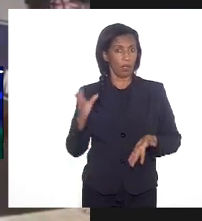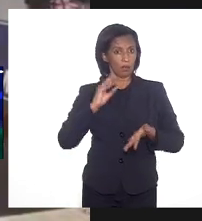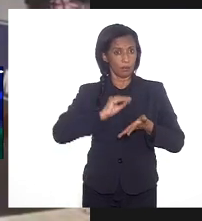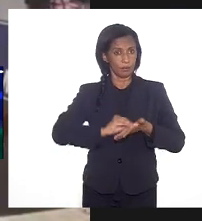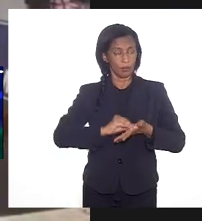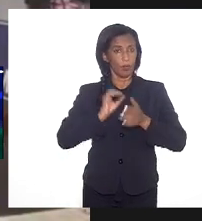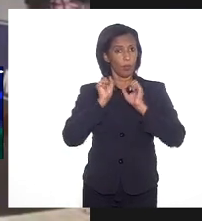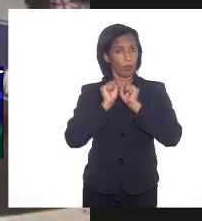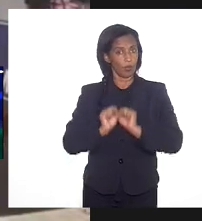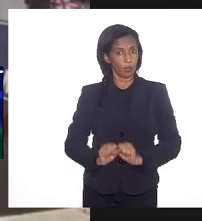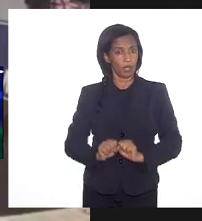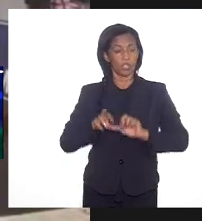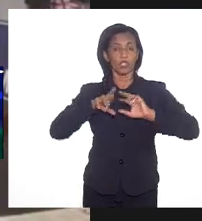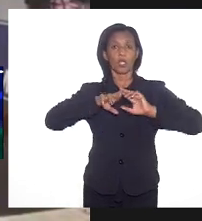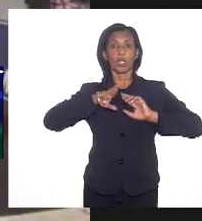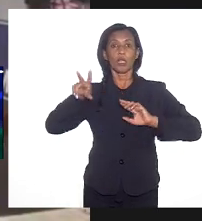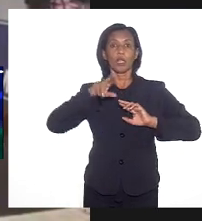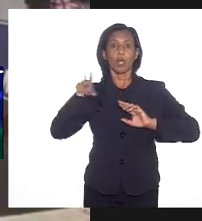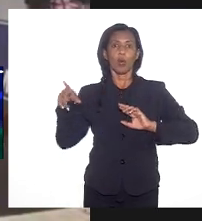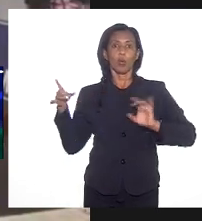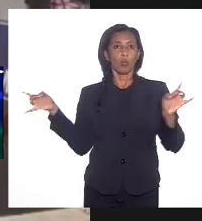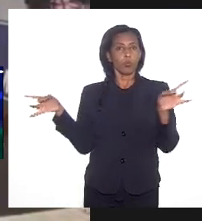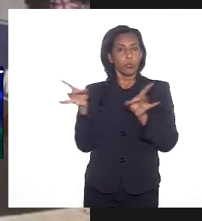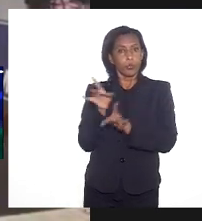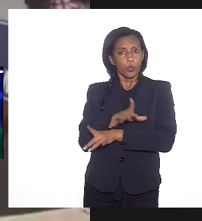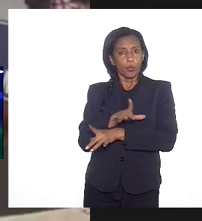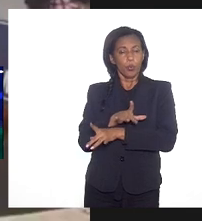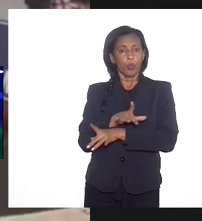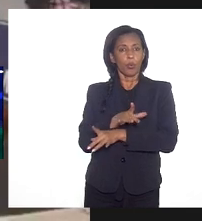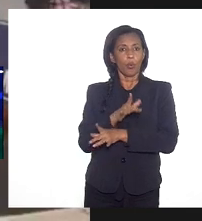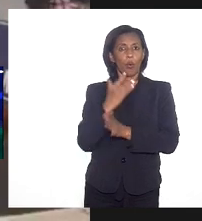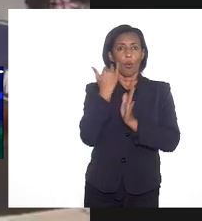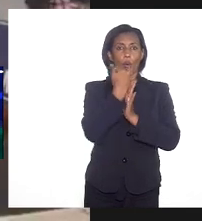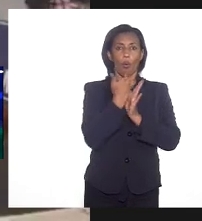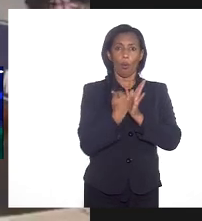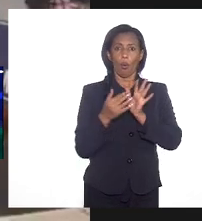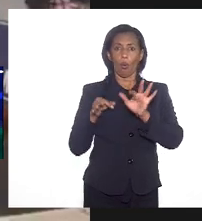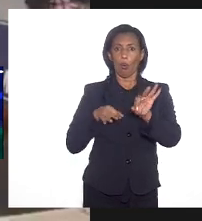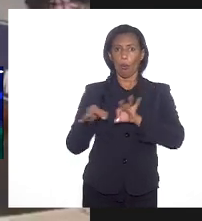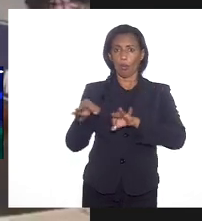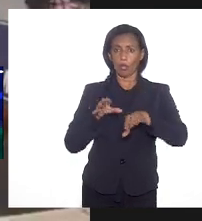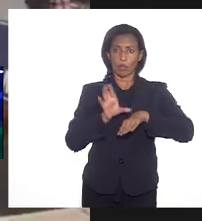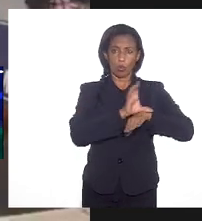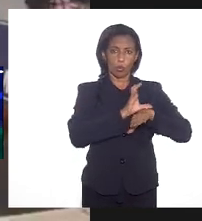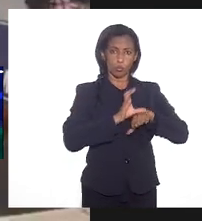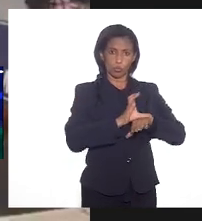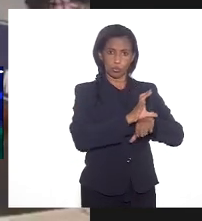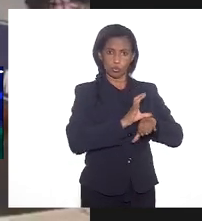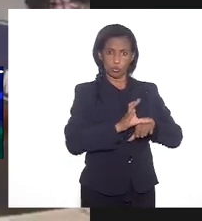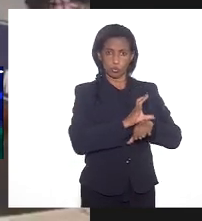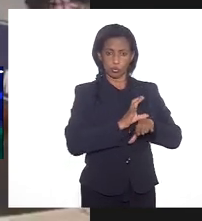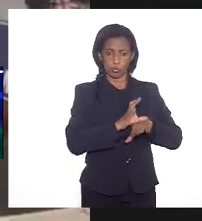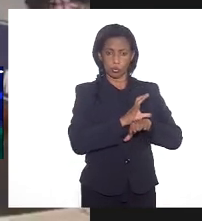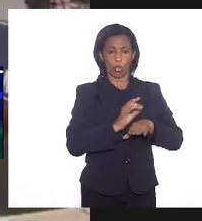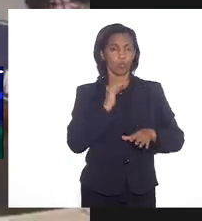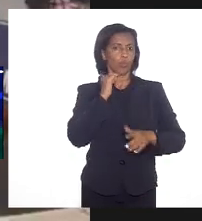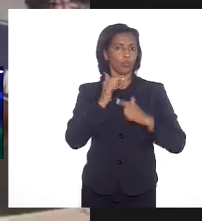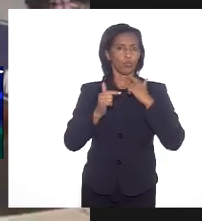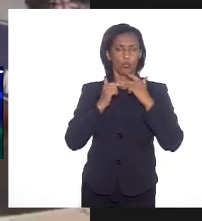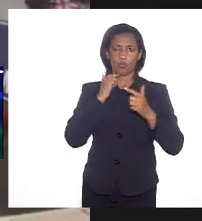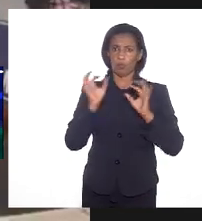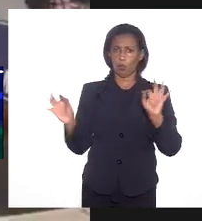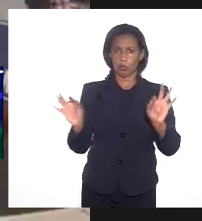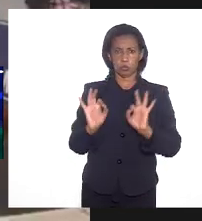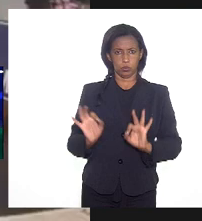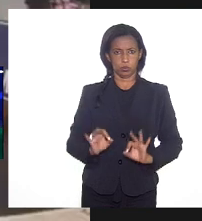poderes poderes que não estão necessariamente organizados constitucionalmente. E, sem dúvida nenhuma,